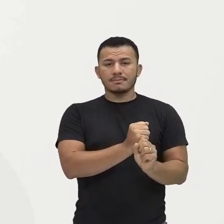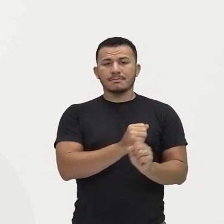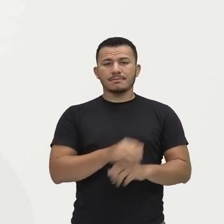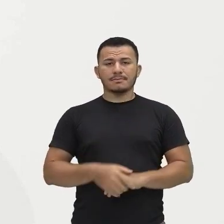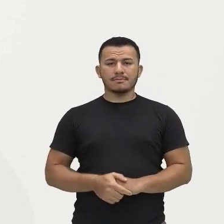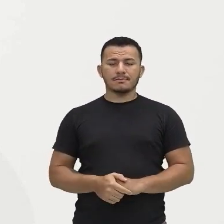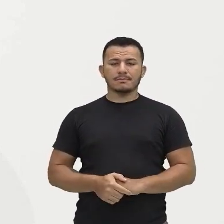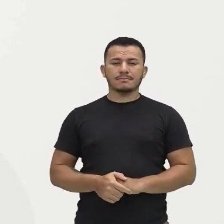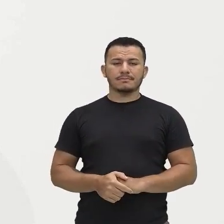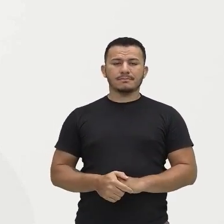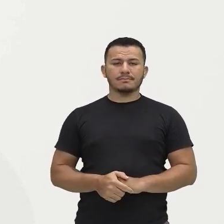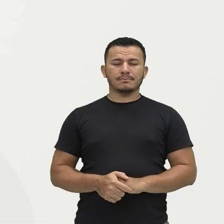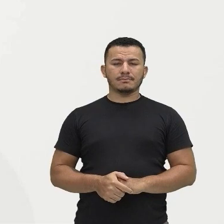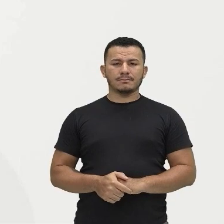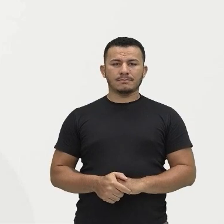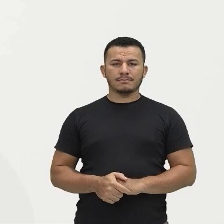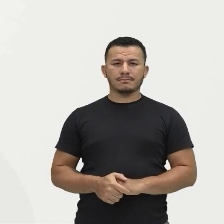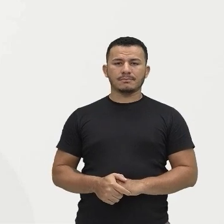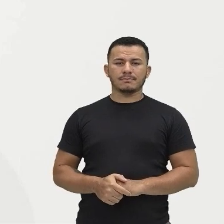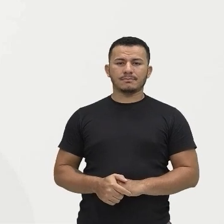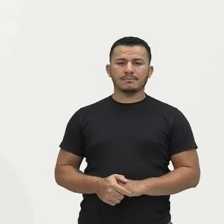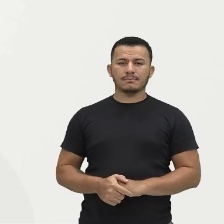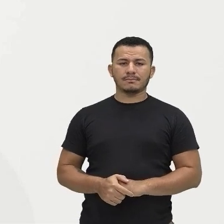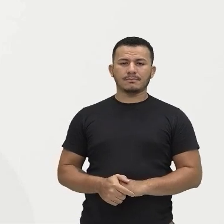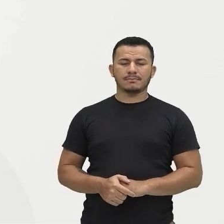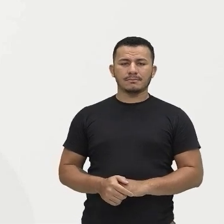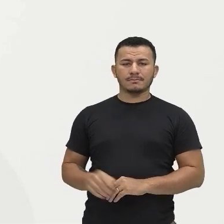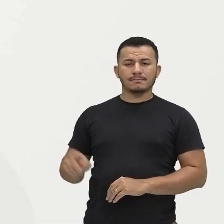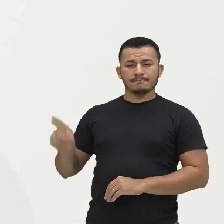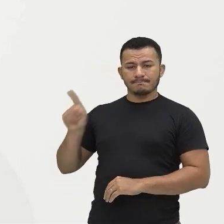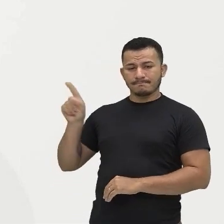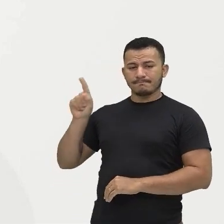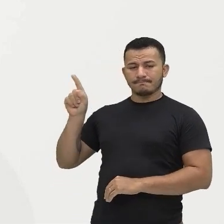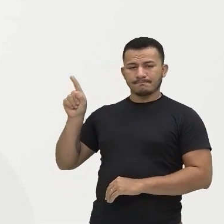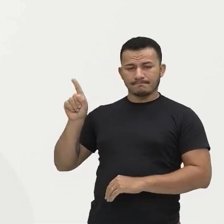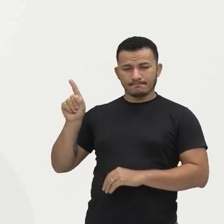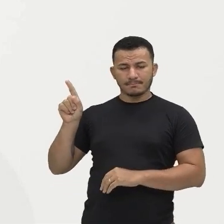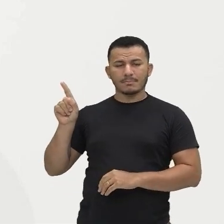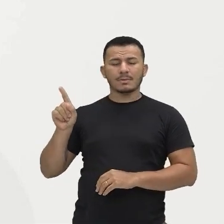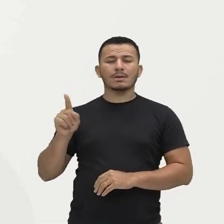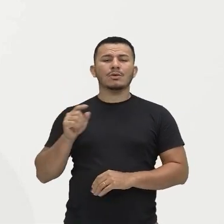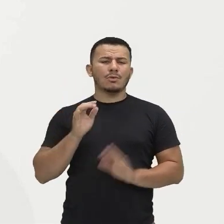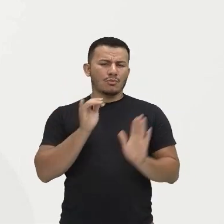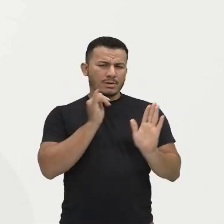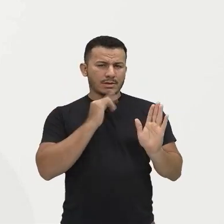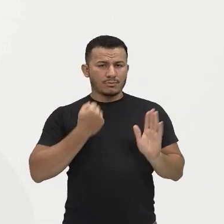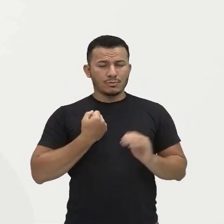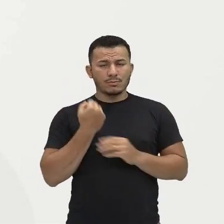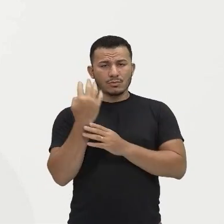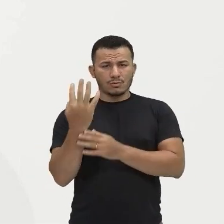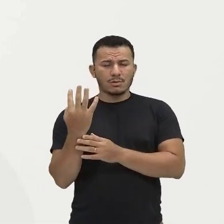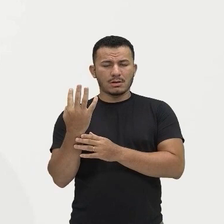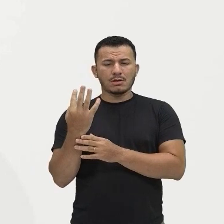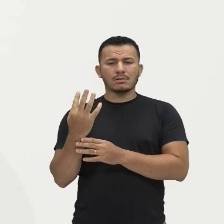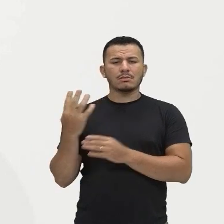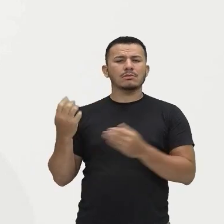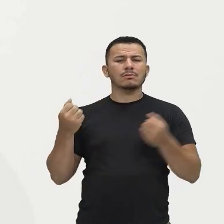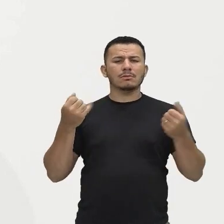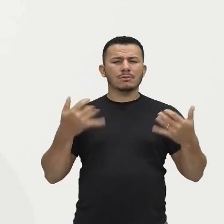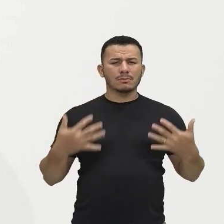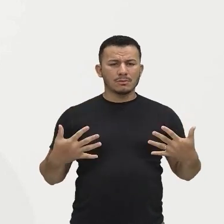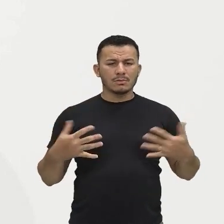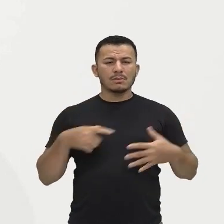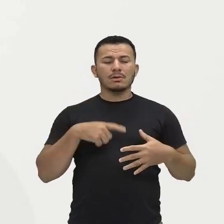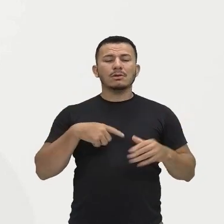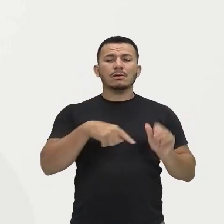resultado, beleza? Através de posição. Então, aqui nesse nosso exemplo 4, né? Olha lá, o que que eu tenho? Eu estou